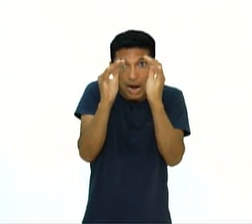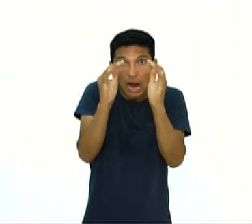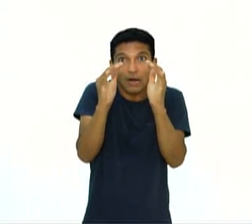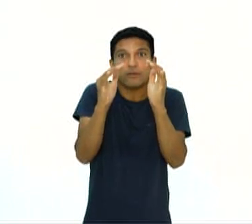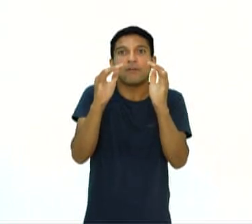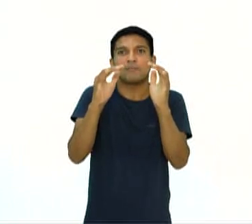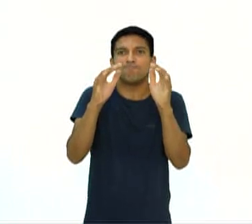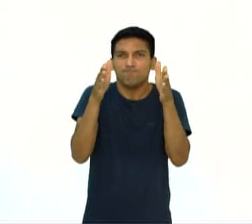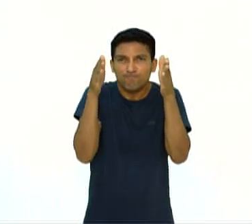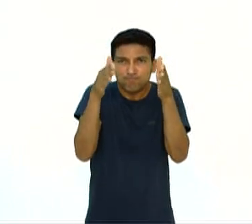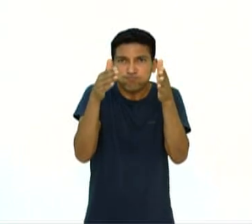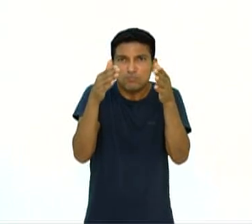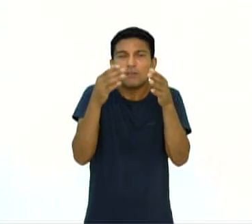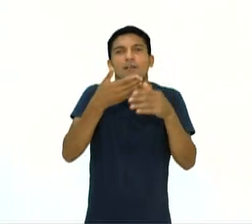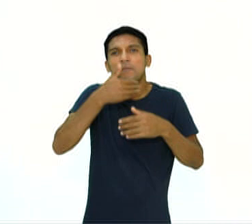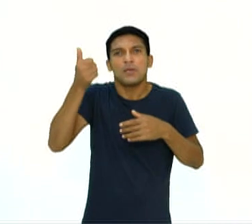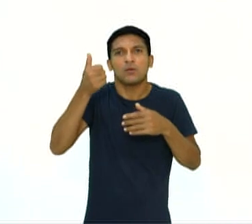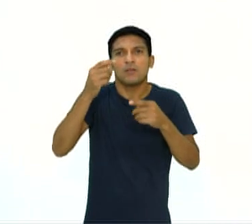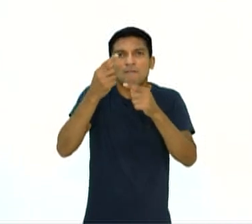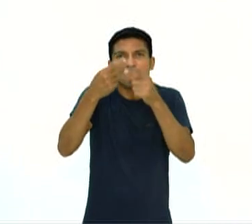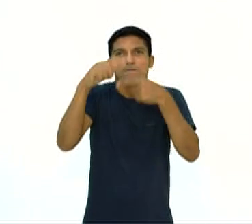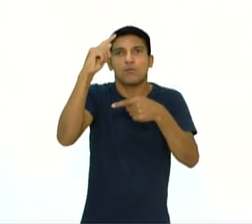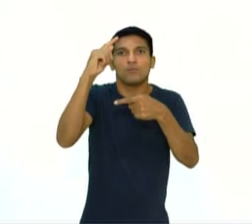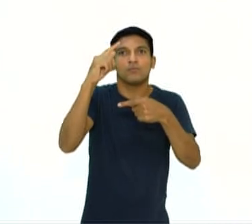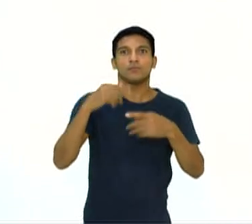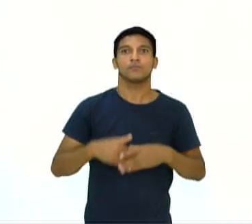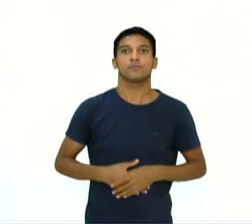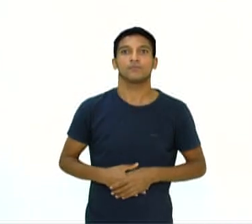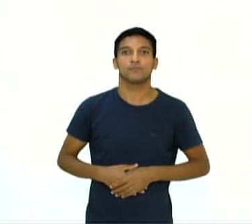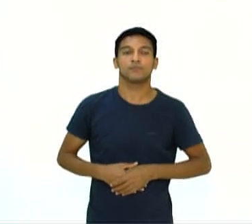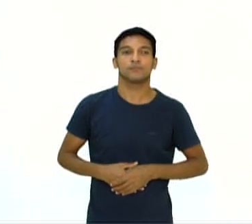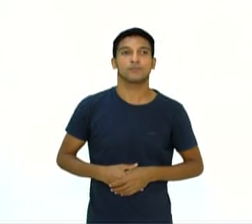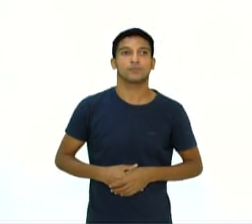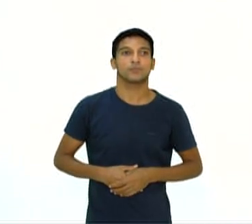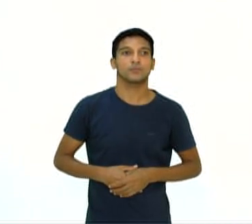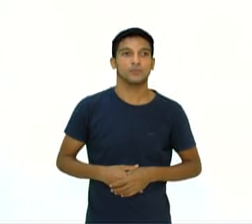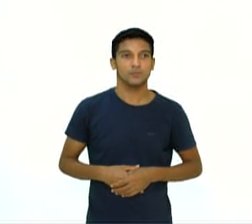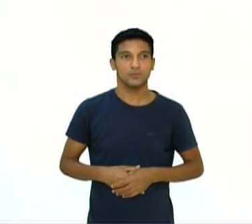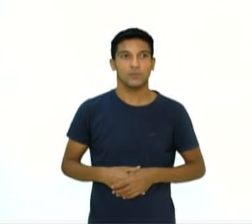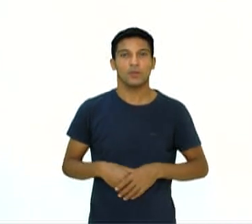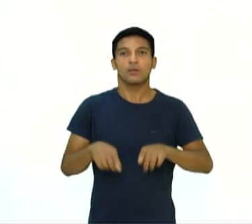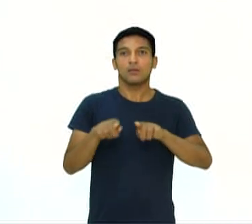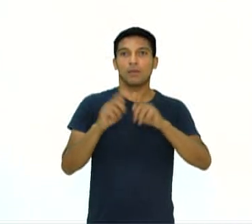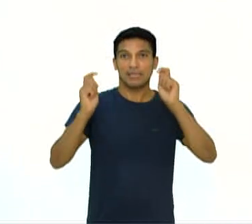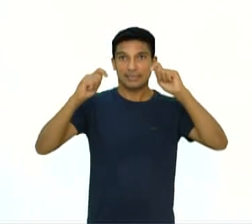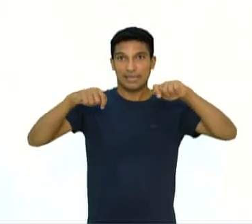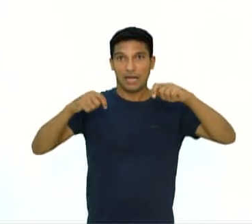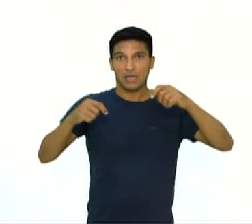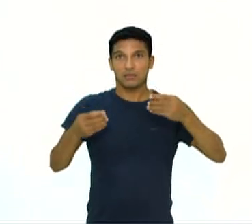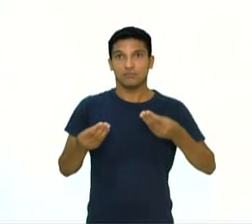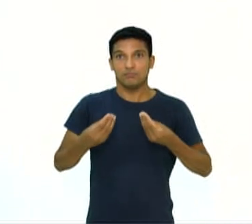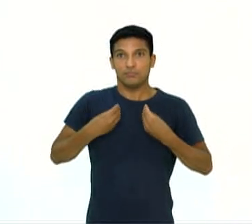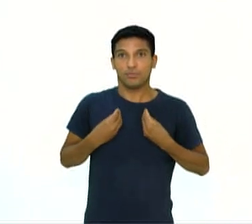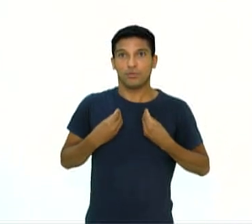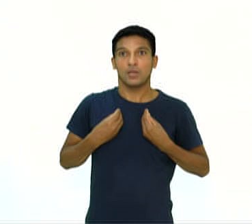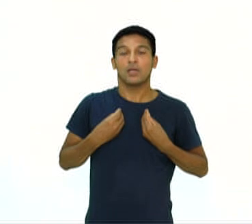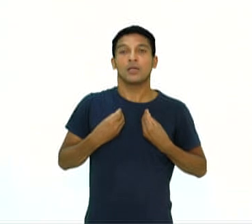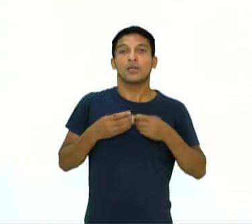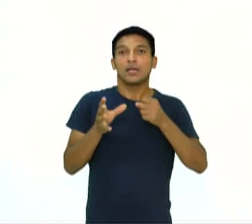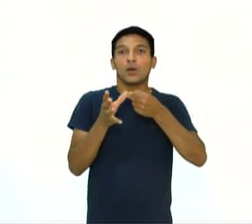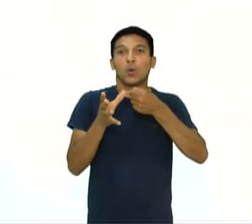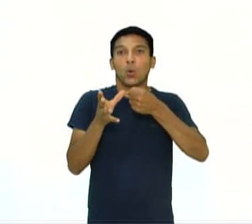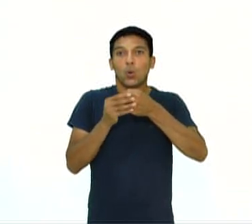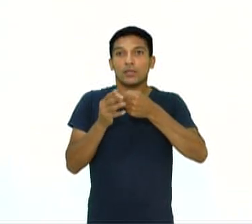vão aprimorando, melhorando as nossas capacidades motoras. Promovem o autoconhecimento corporal. Como